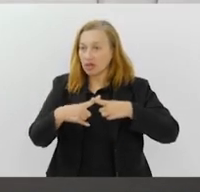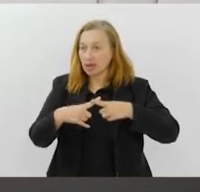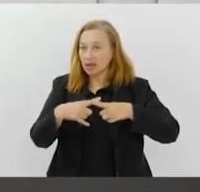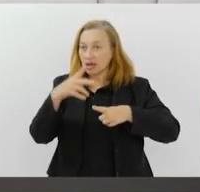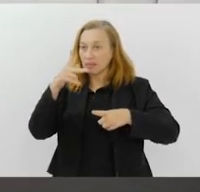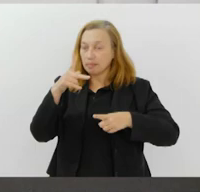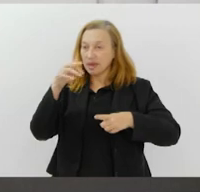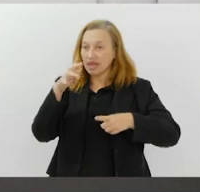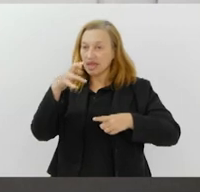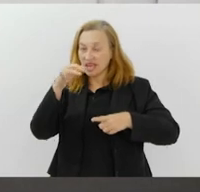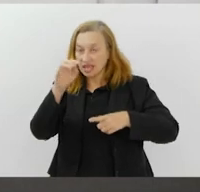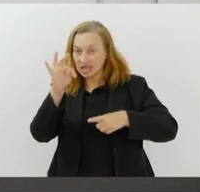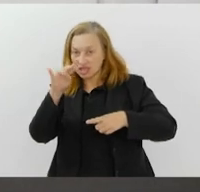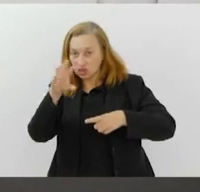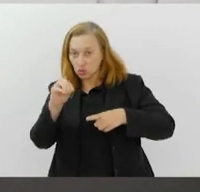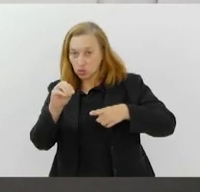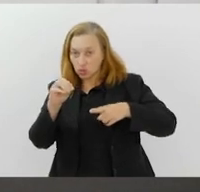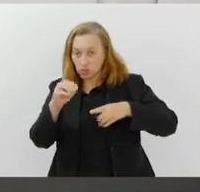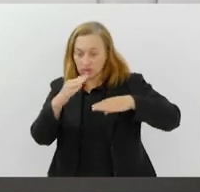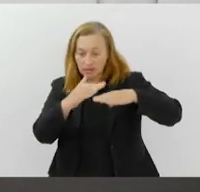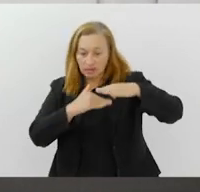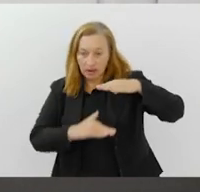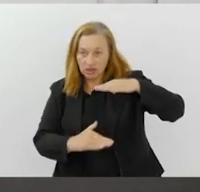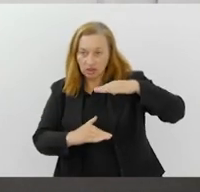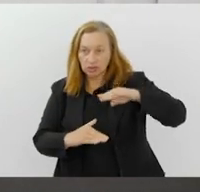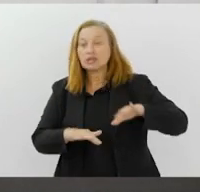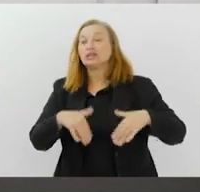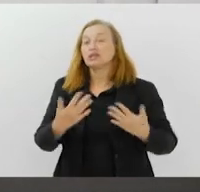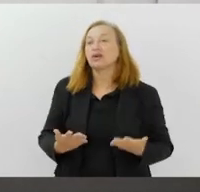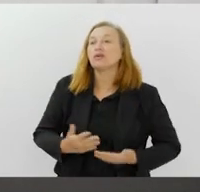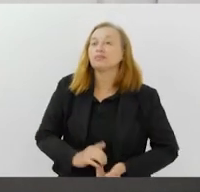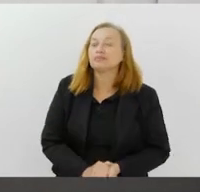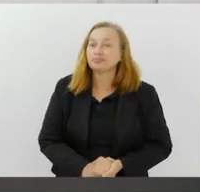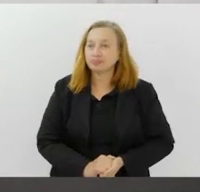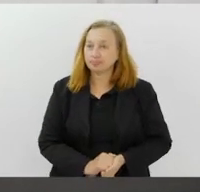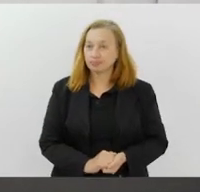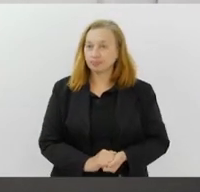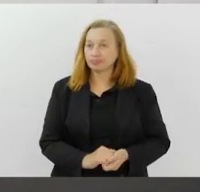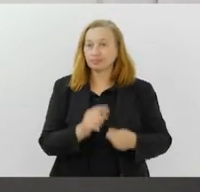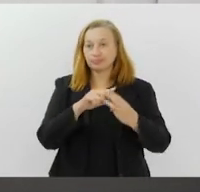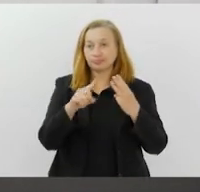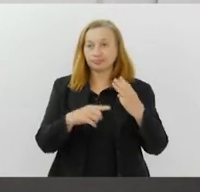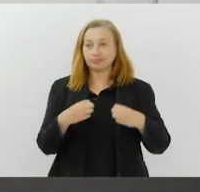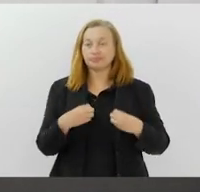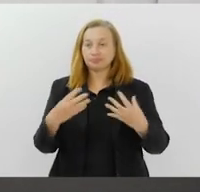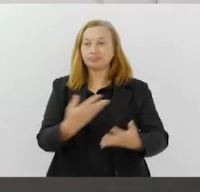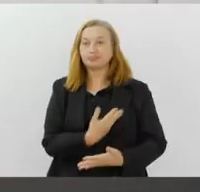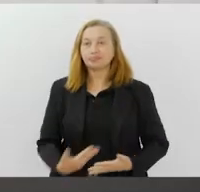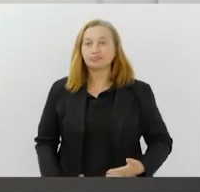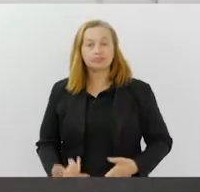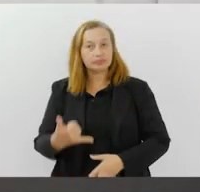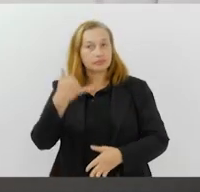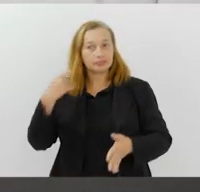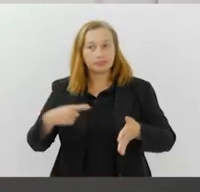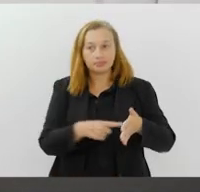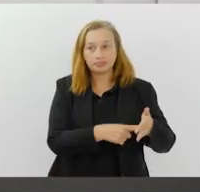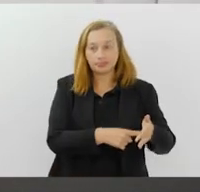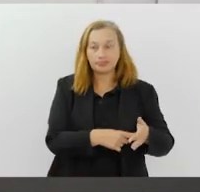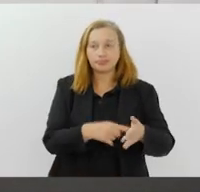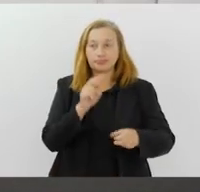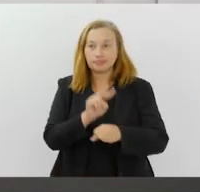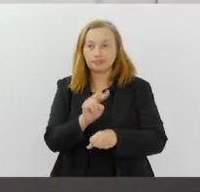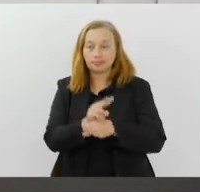era o criminoso no caso Então por que que a gente fez essas Três audiências dis que denúncia proteção